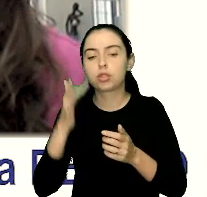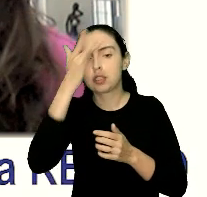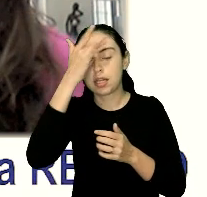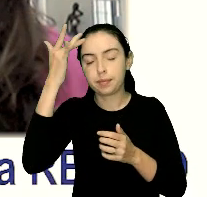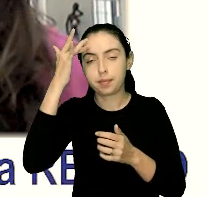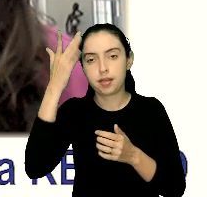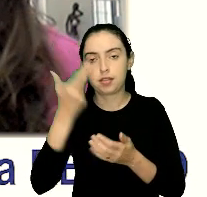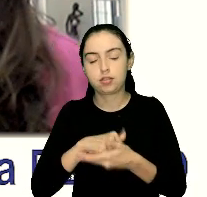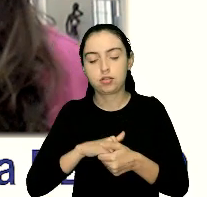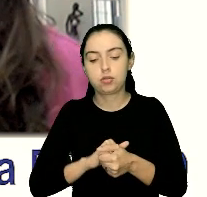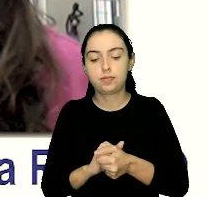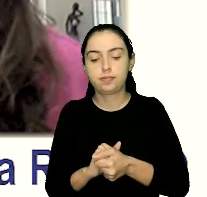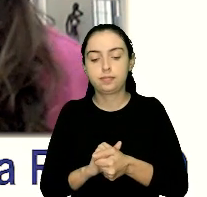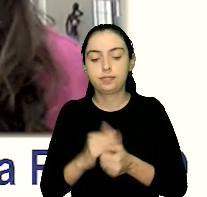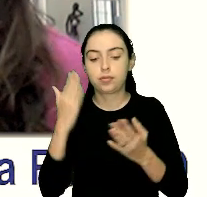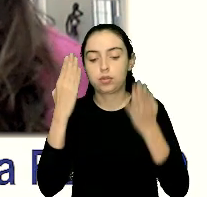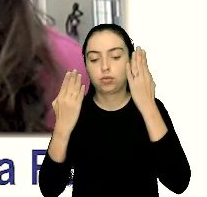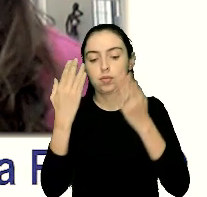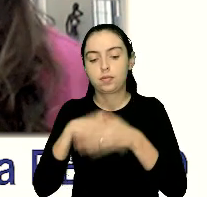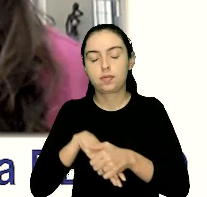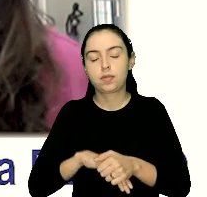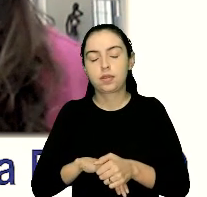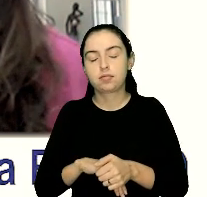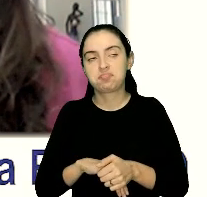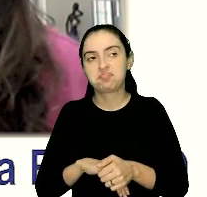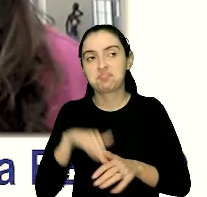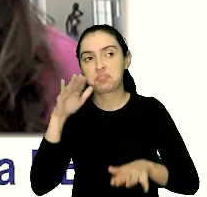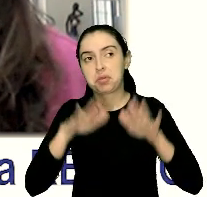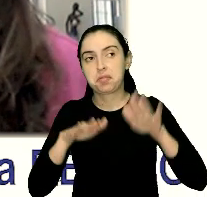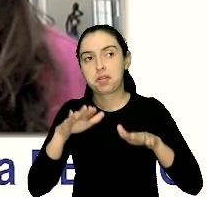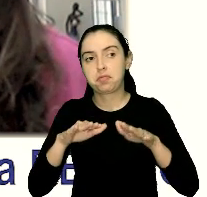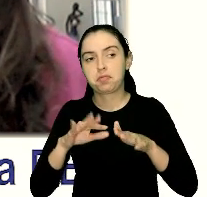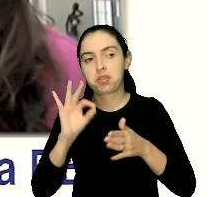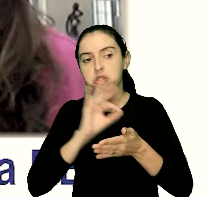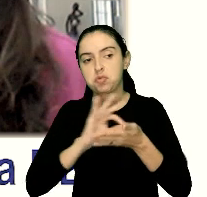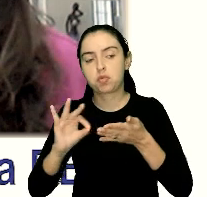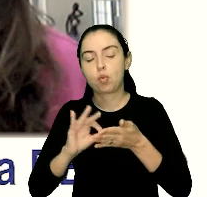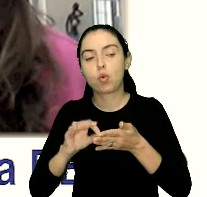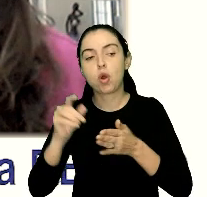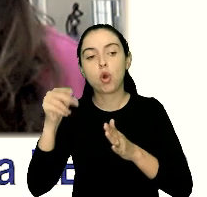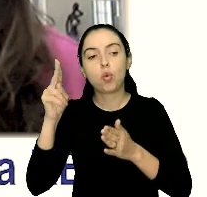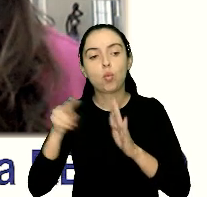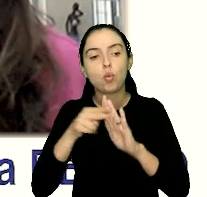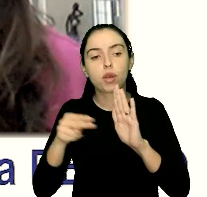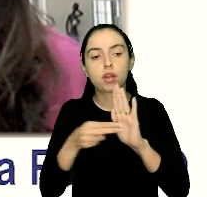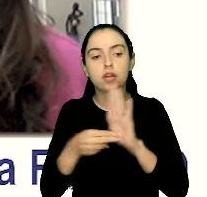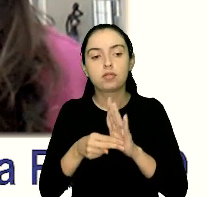Paralelamente, foi, digamos, editado um ato normativo, foram estudadas